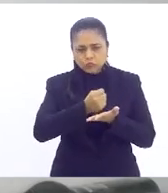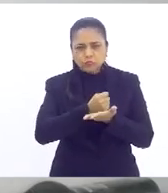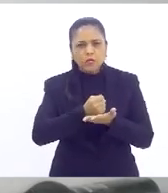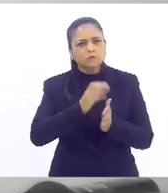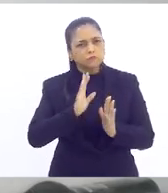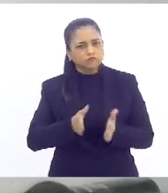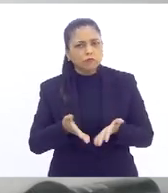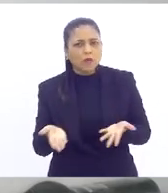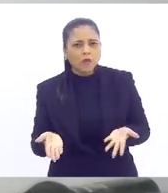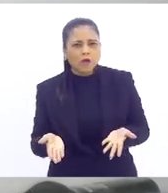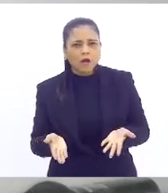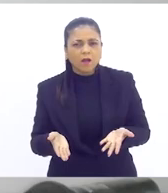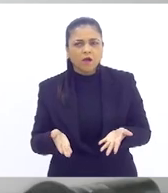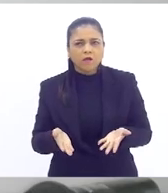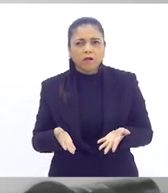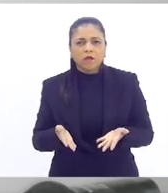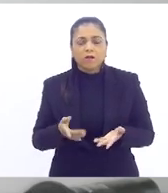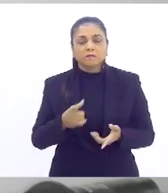porque